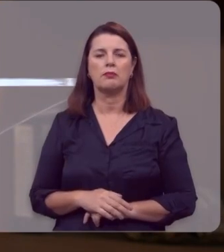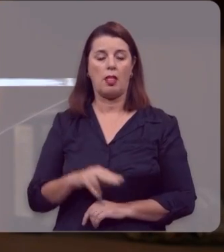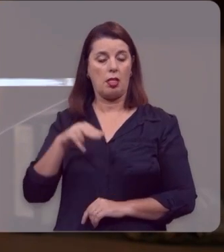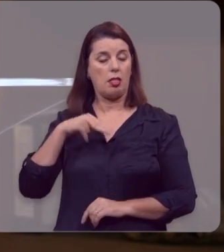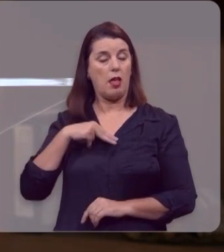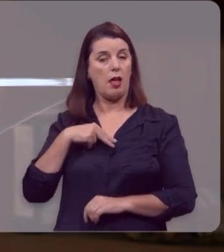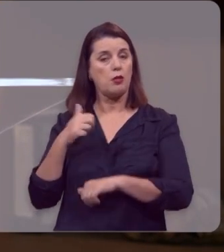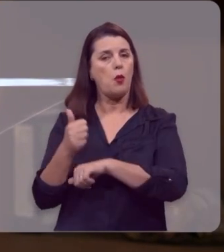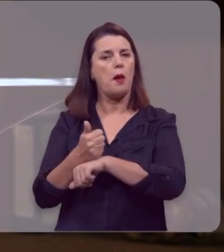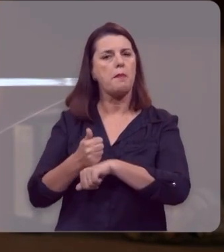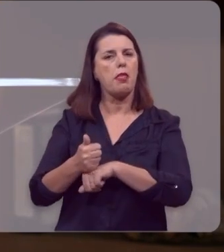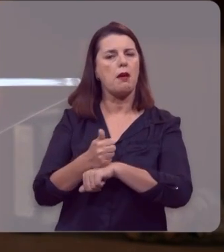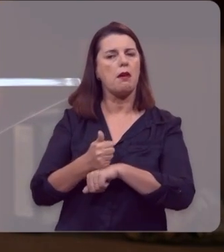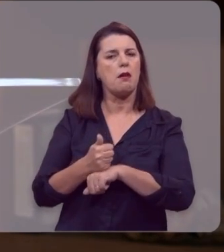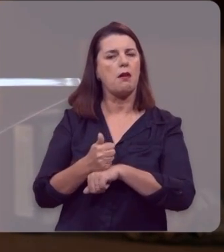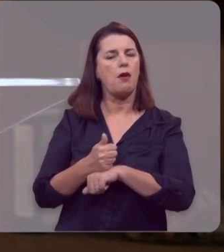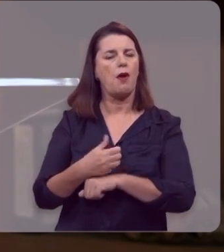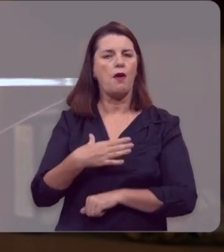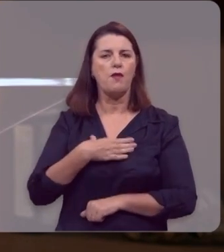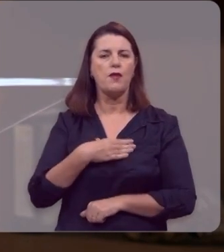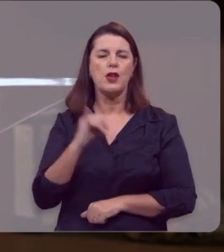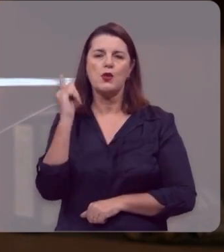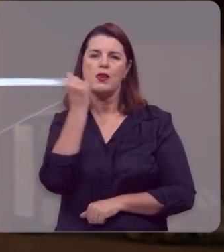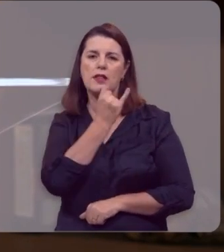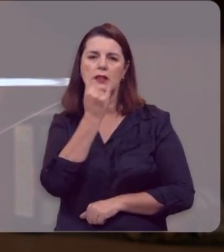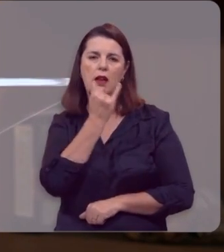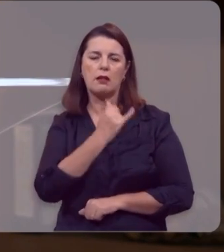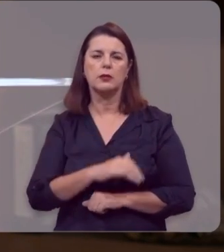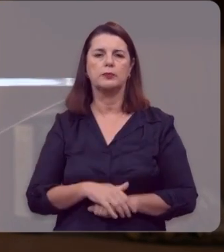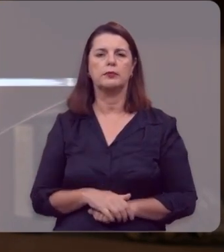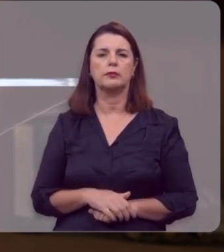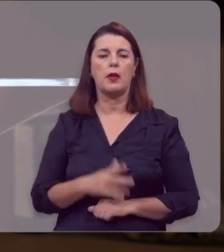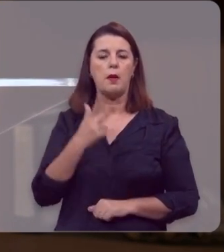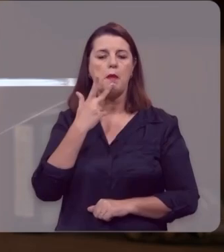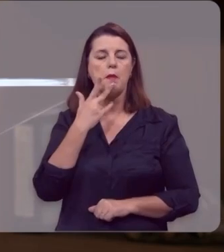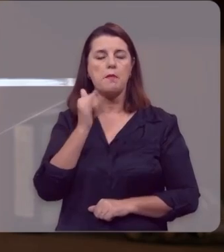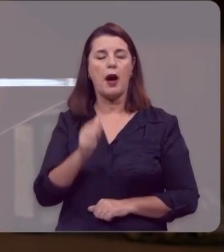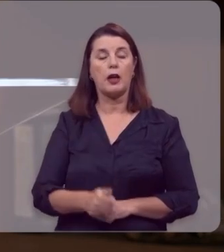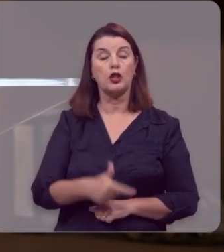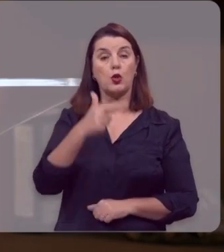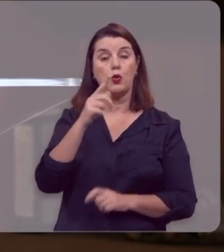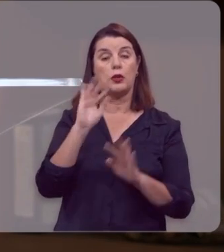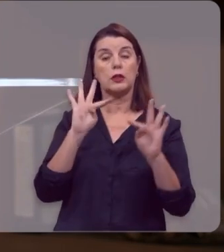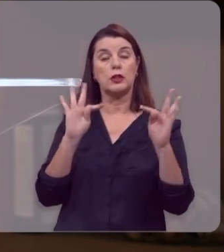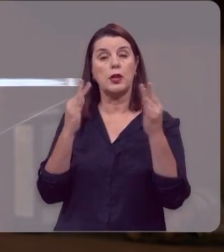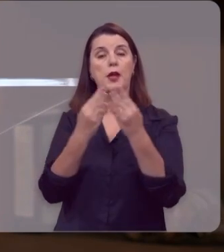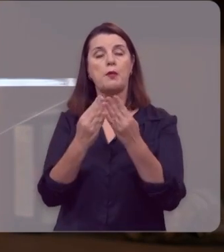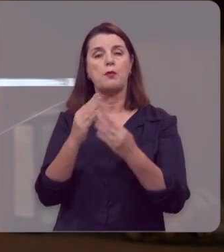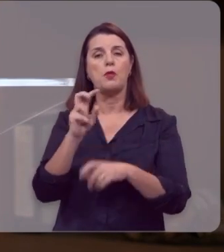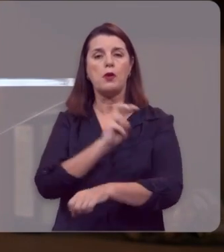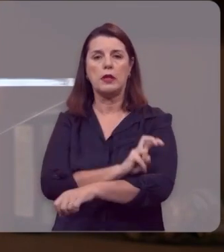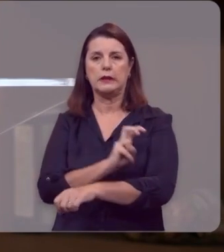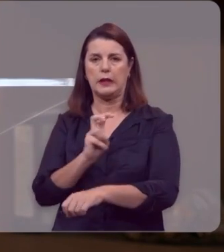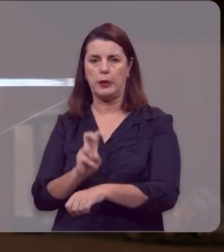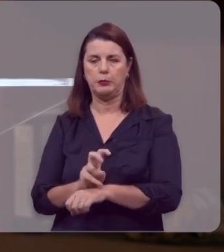neto de Abraão, filho de Isaque, pai das 12 tribos de Israel.